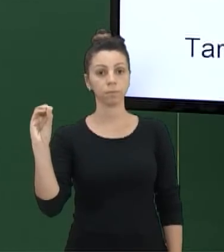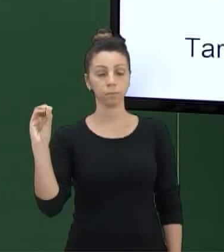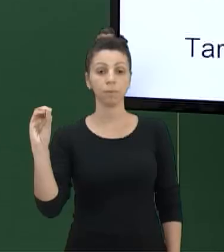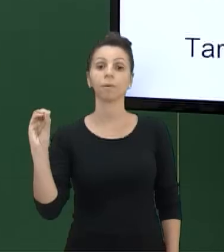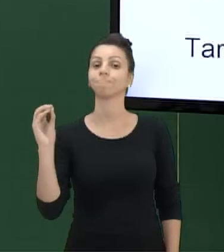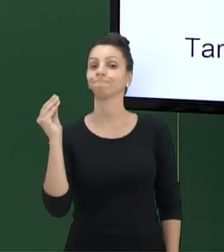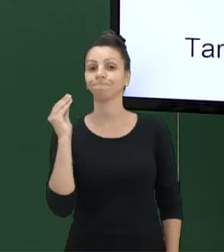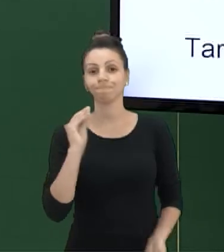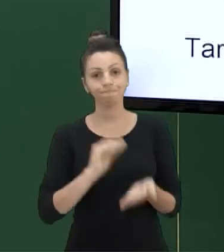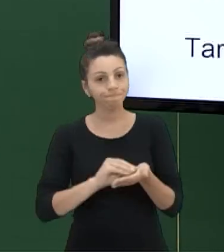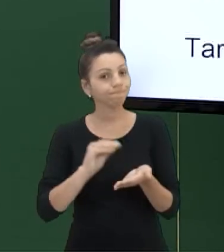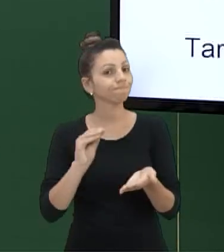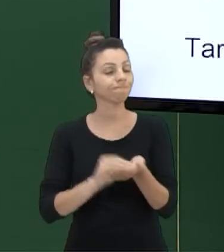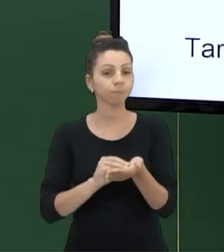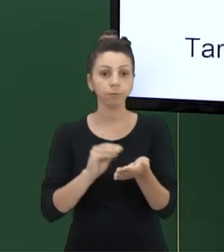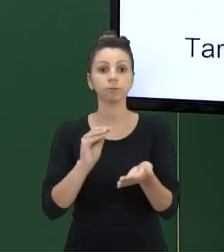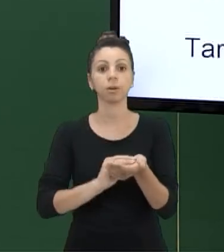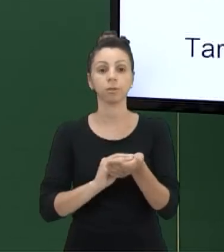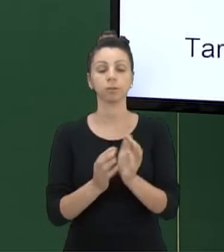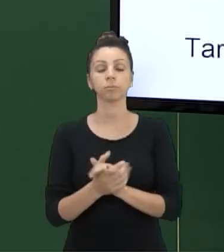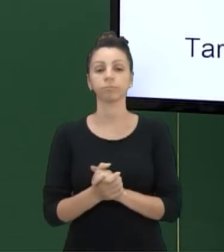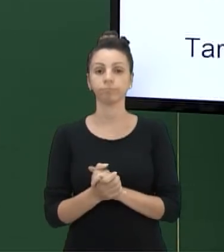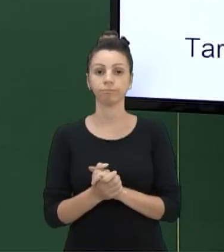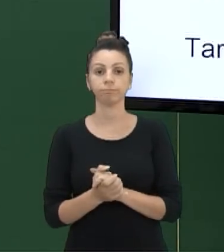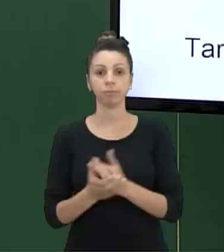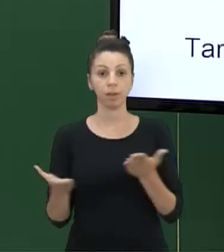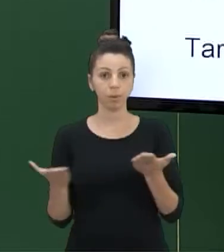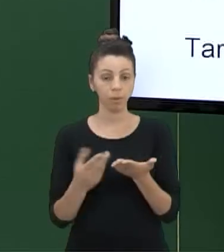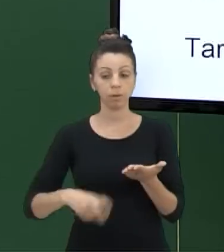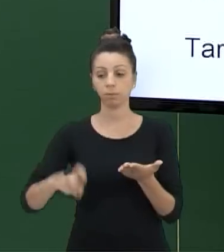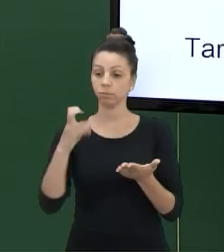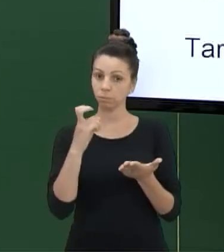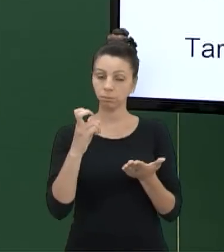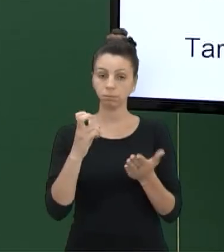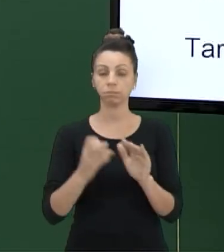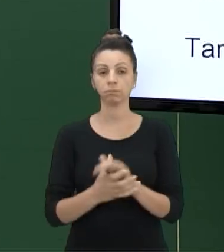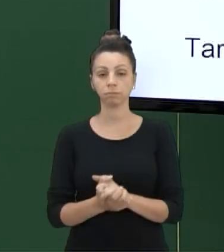2.420 ainda não alcançou, a gente vai usar o 5.